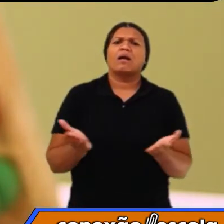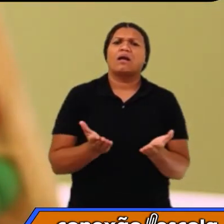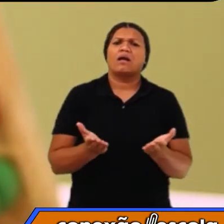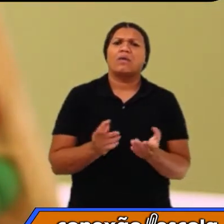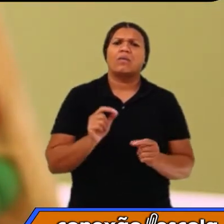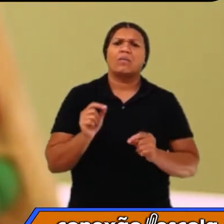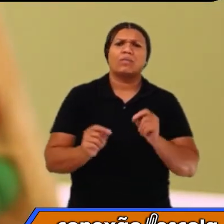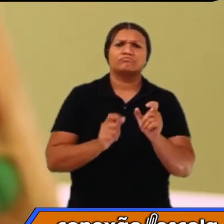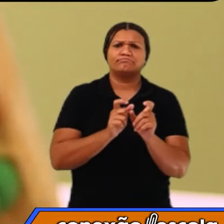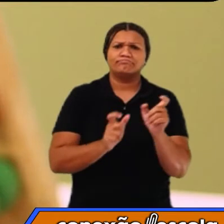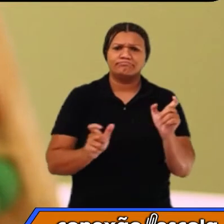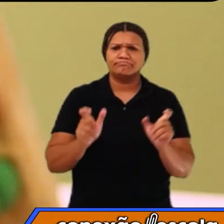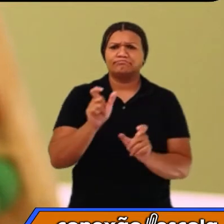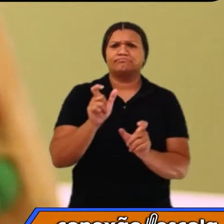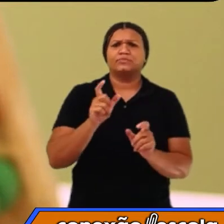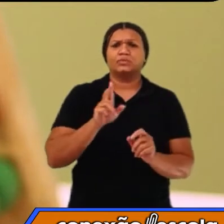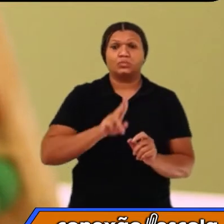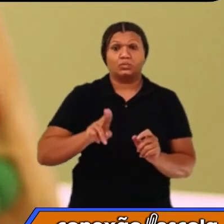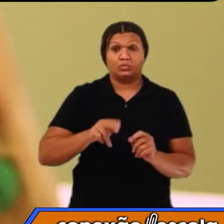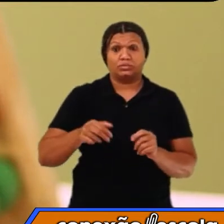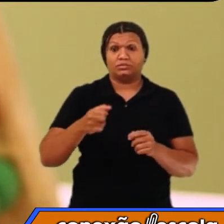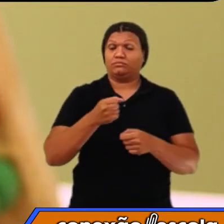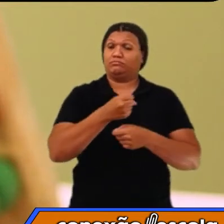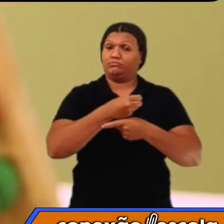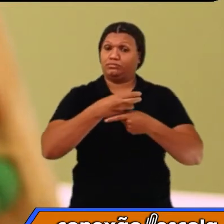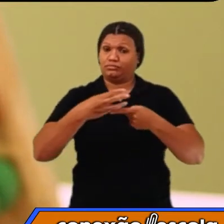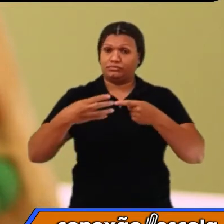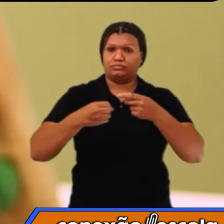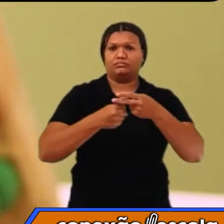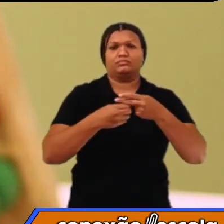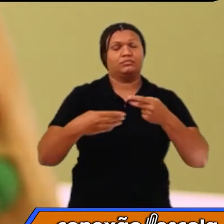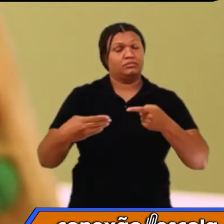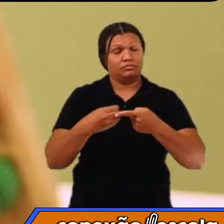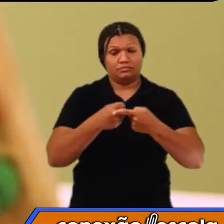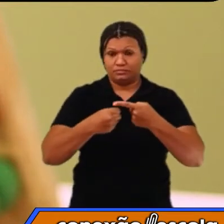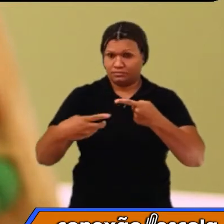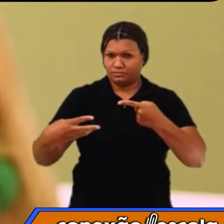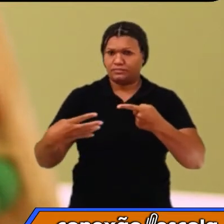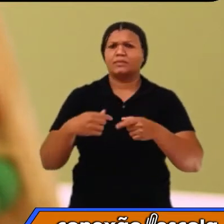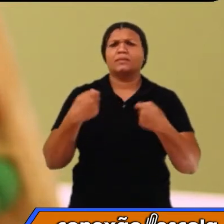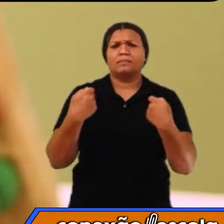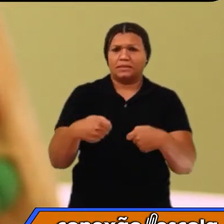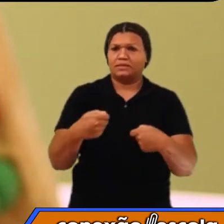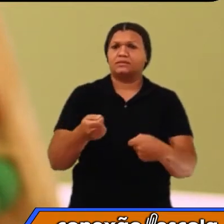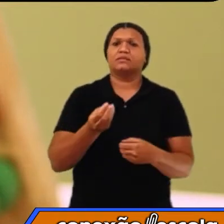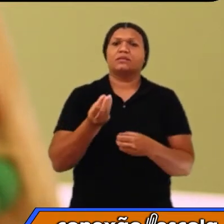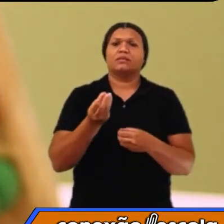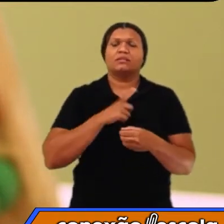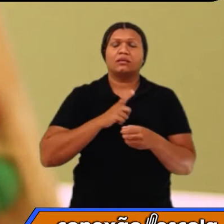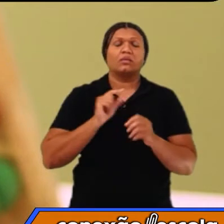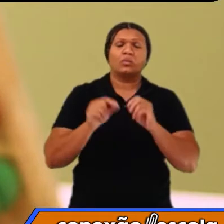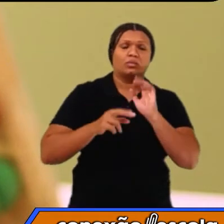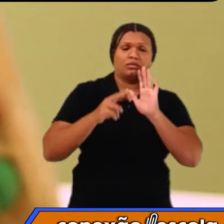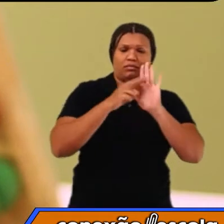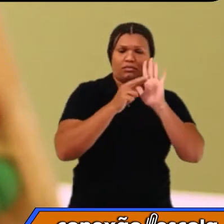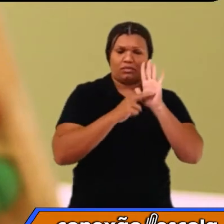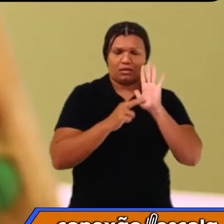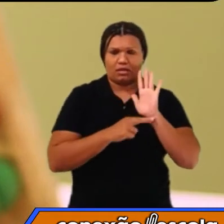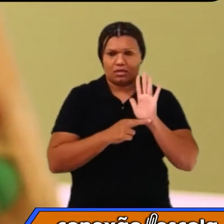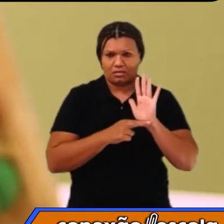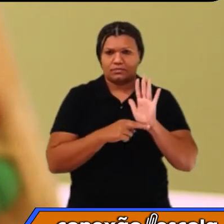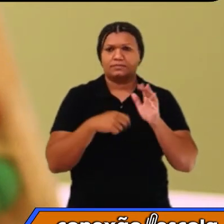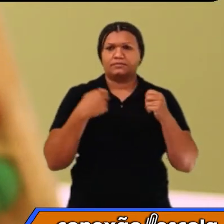expoente fracionário o que que eu devo fazer com isso mais uma regra poderemos transformar o